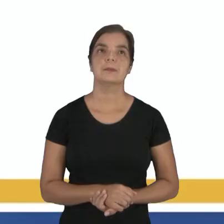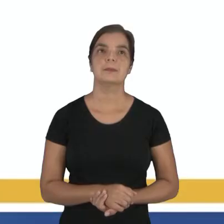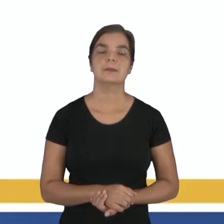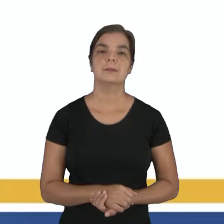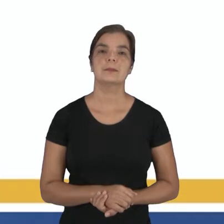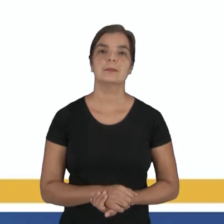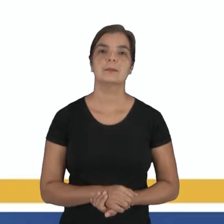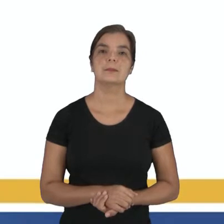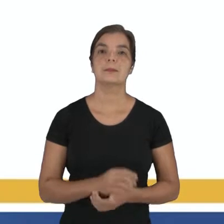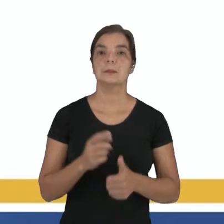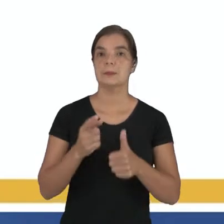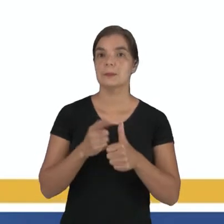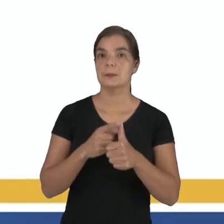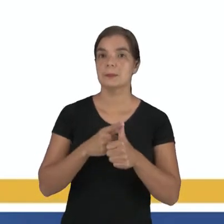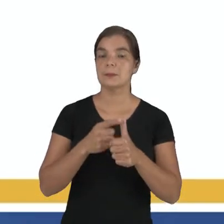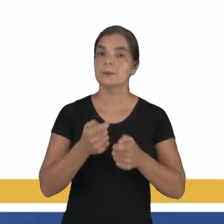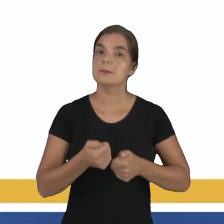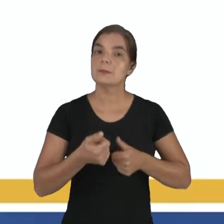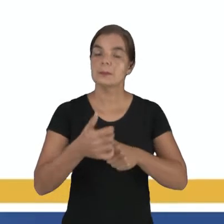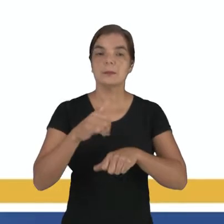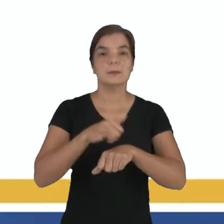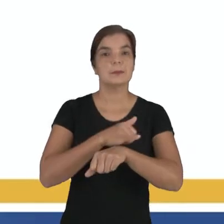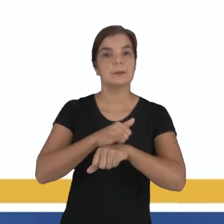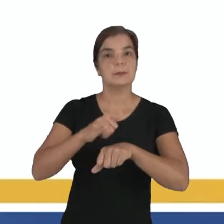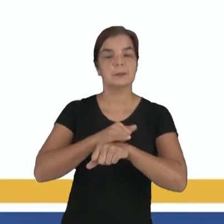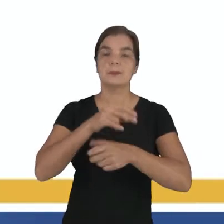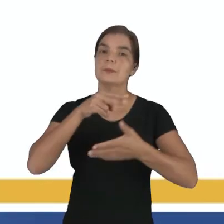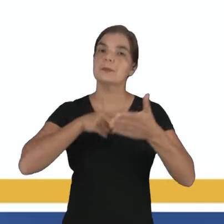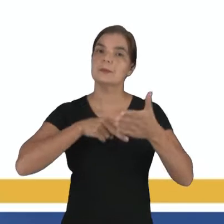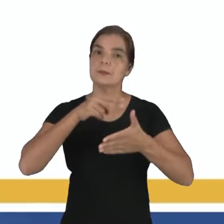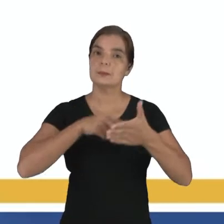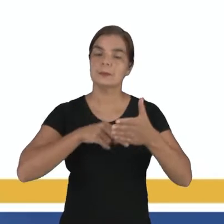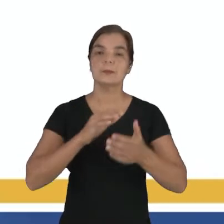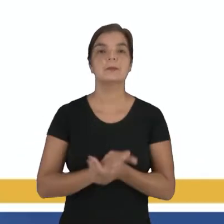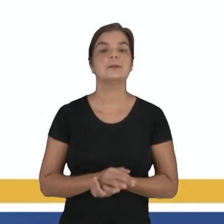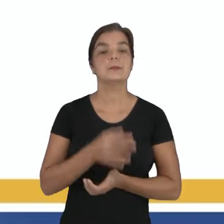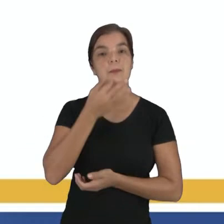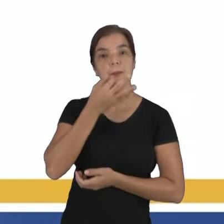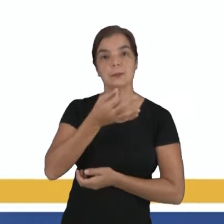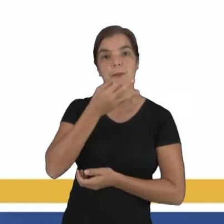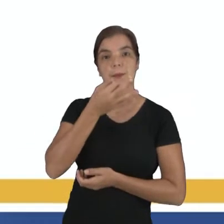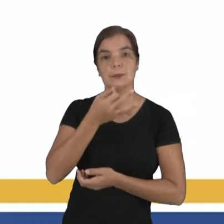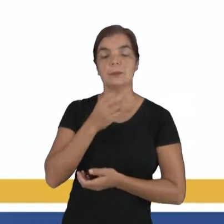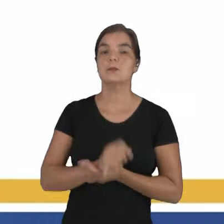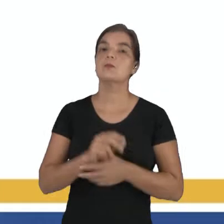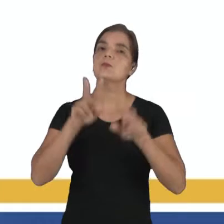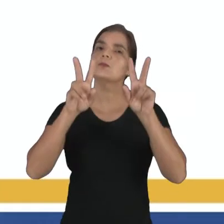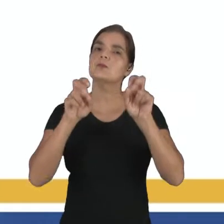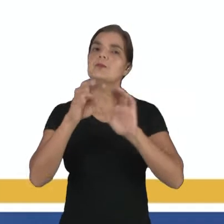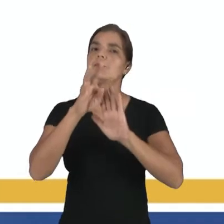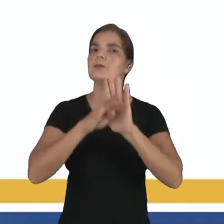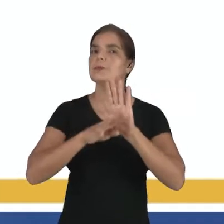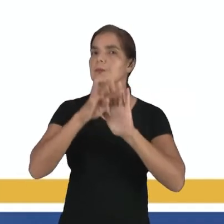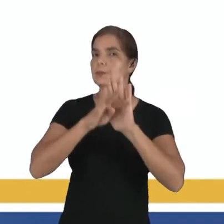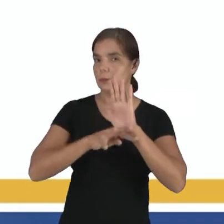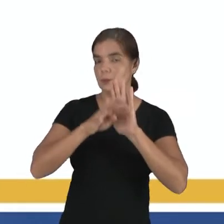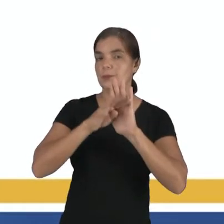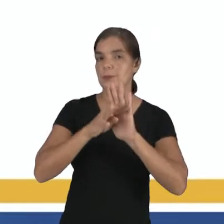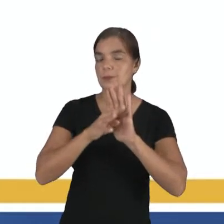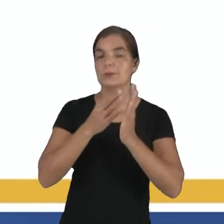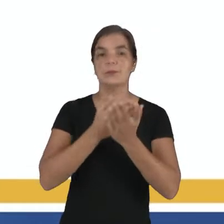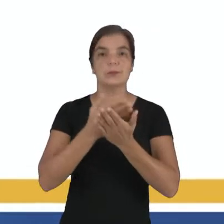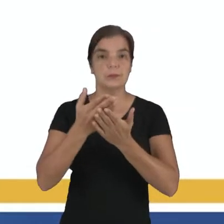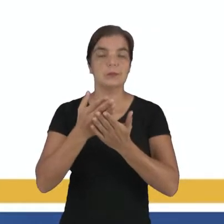bom? Primeira dica de estratégia de leitura: levante hipóteses sobre o que o texto vai tratar